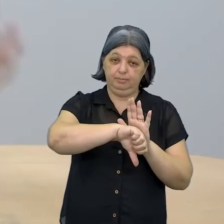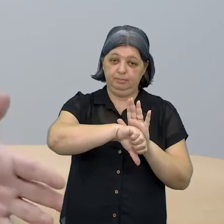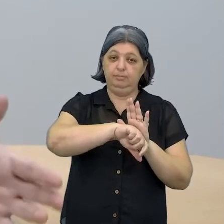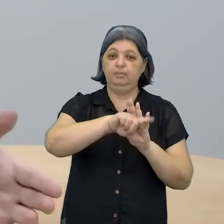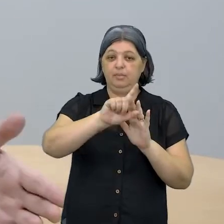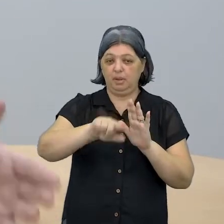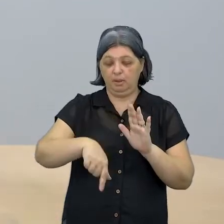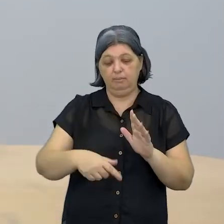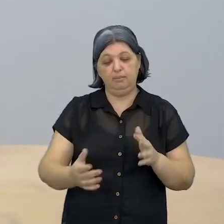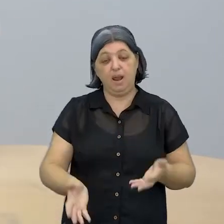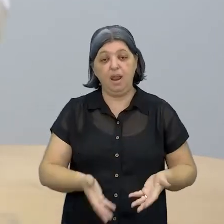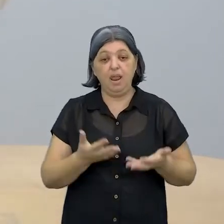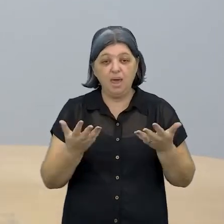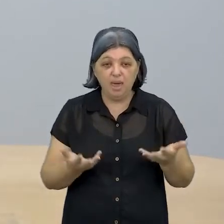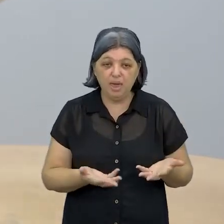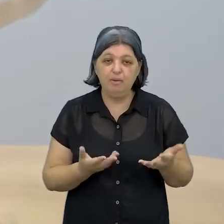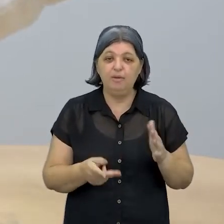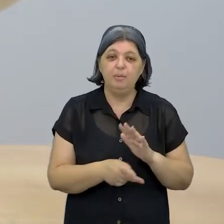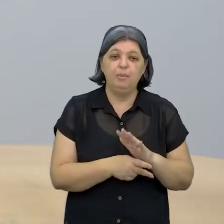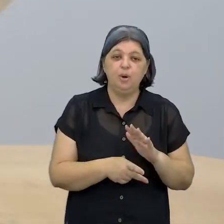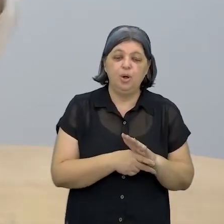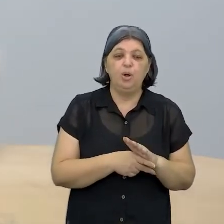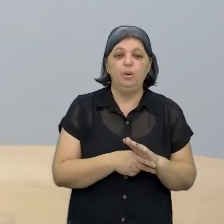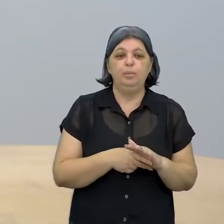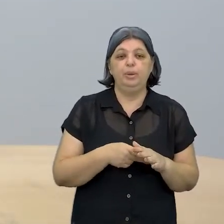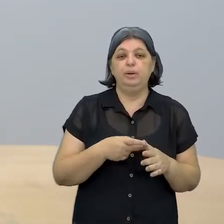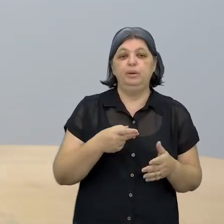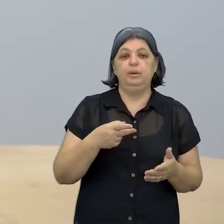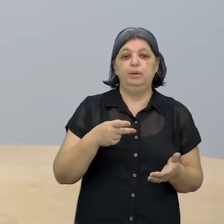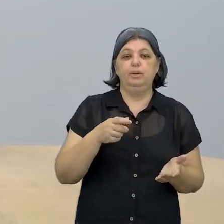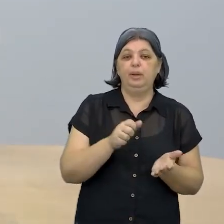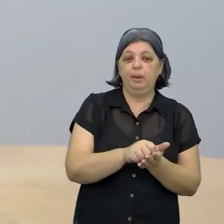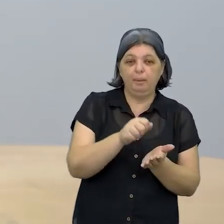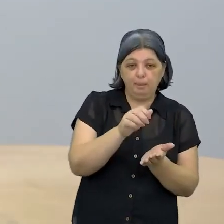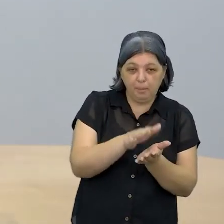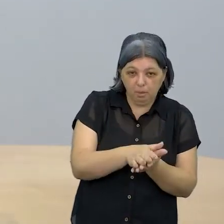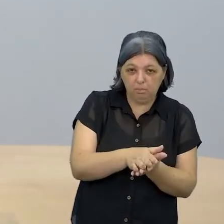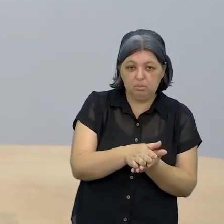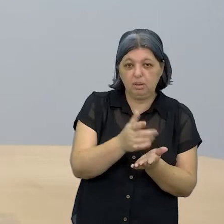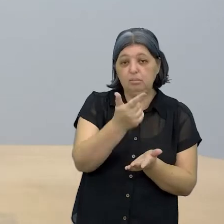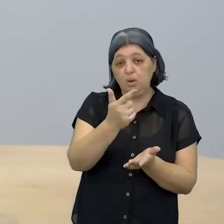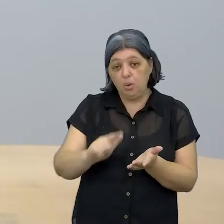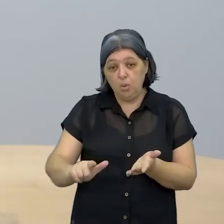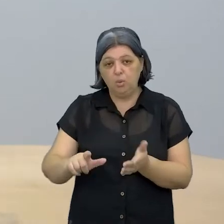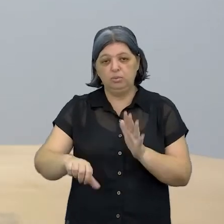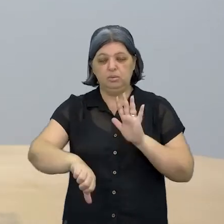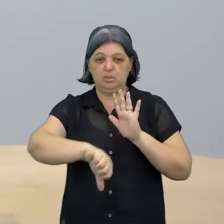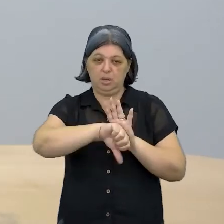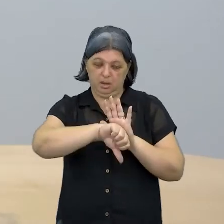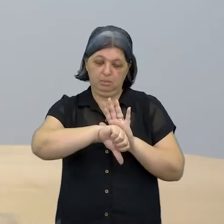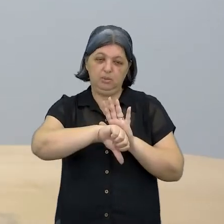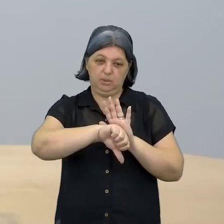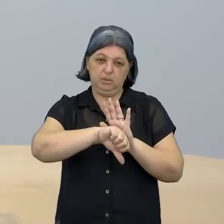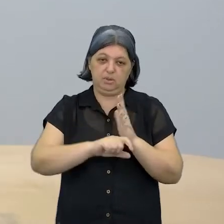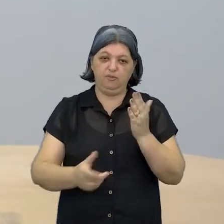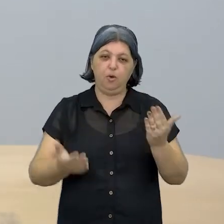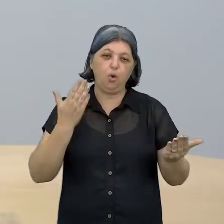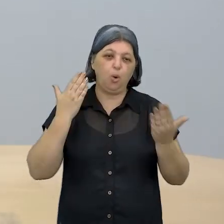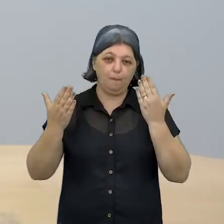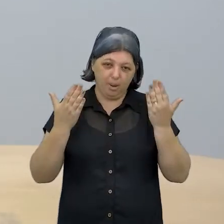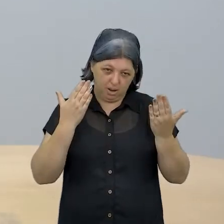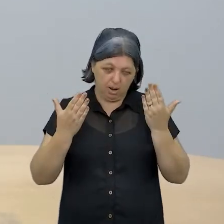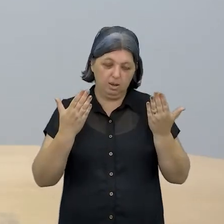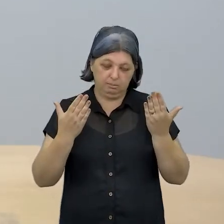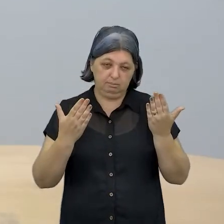mais leves em relação às que se praticam sobre outros crimes aí cometidos pelas